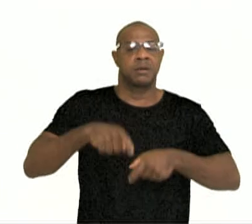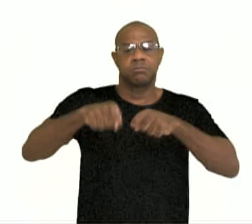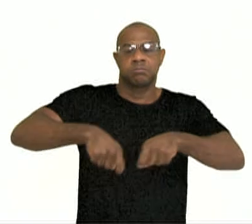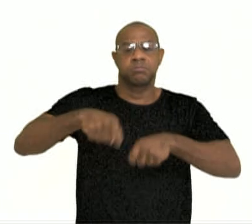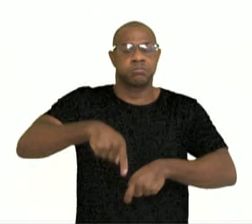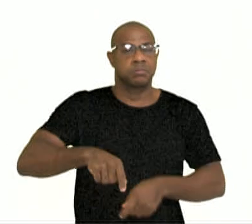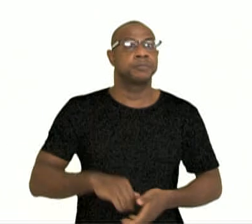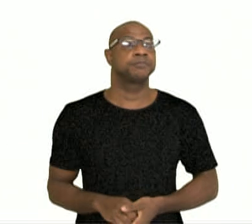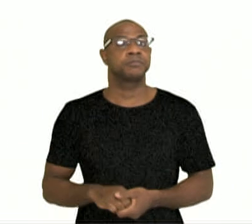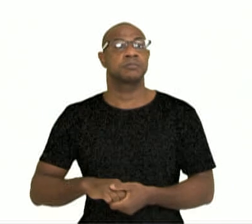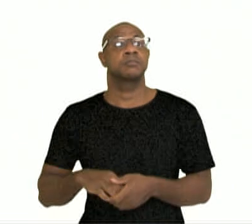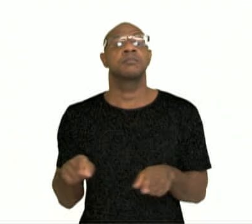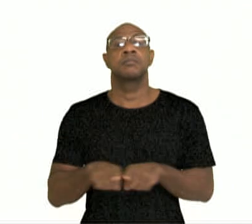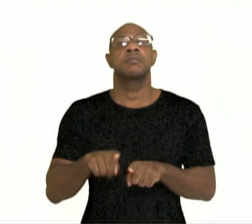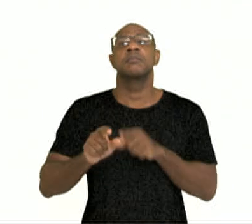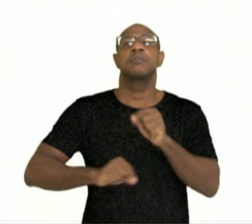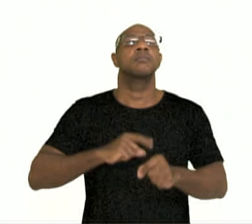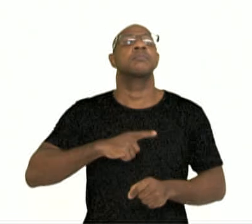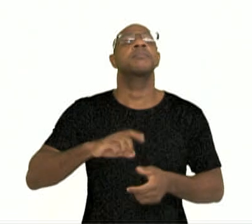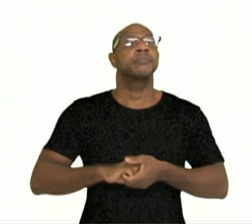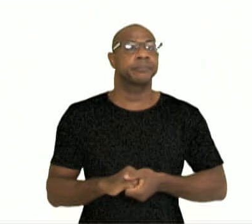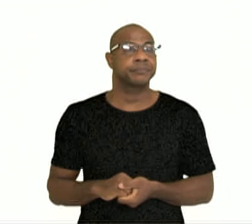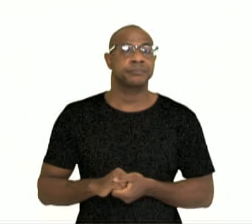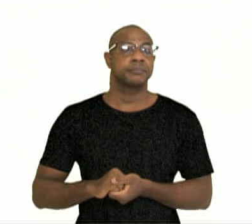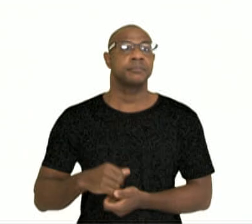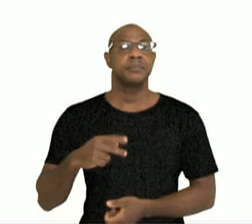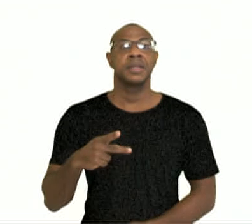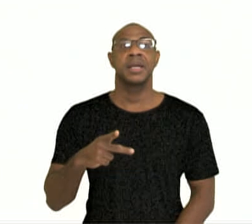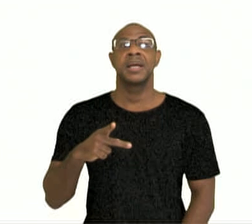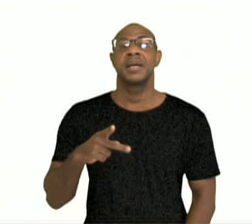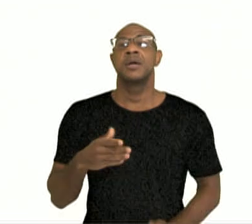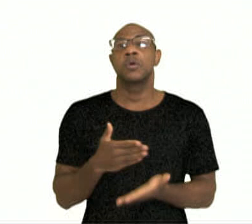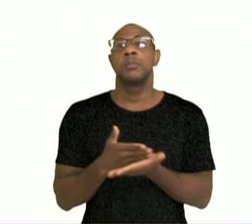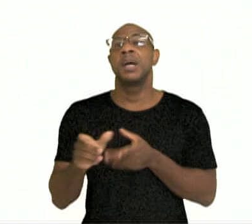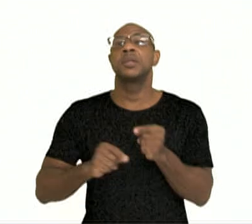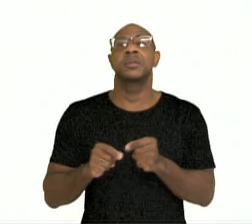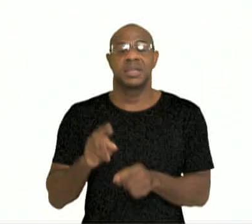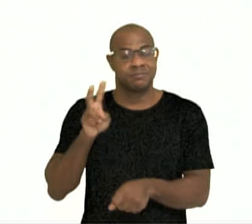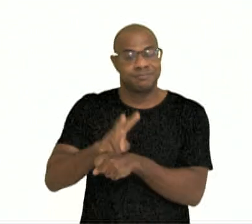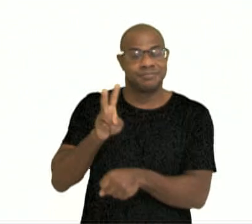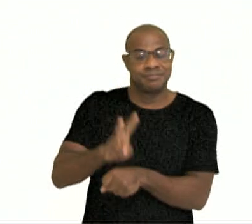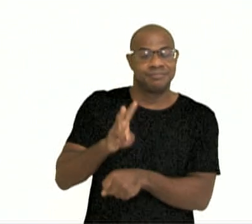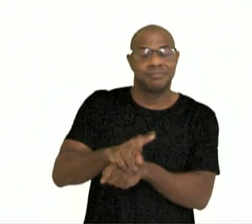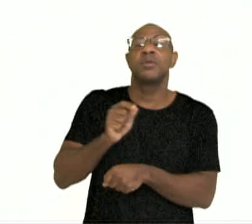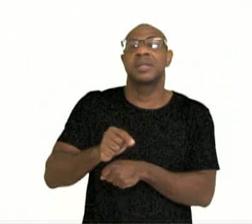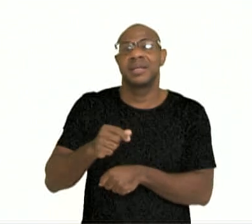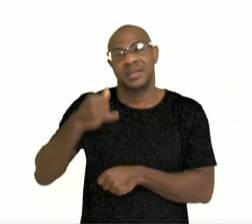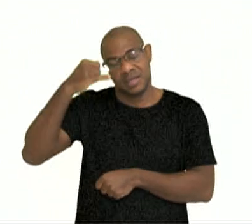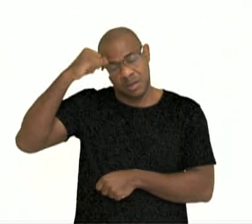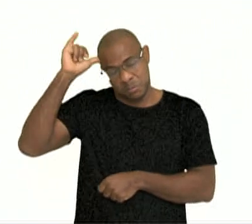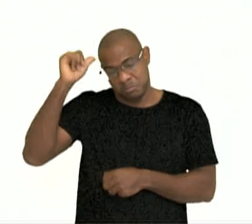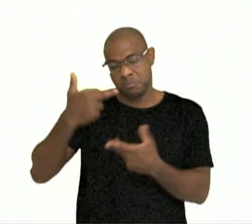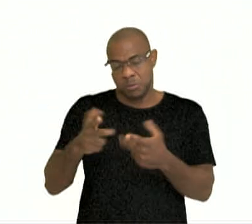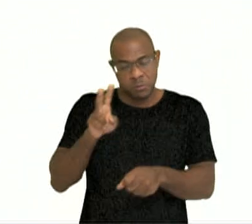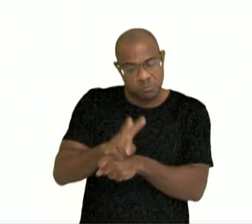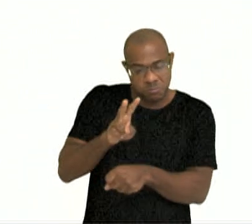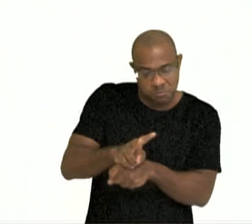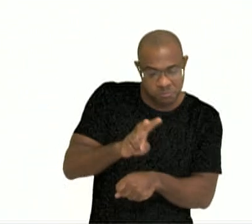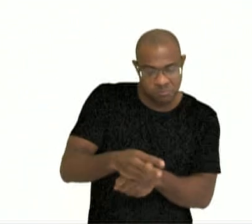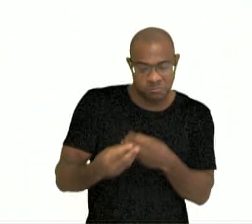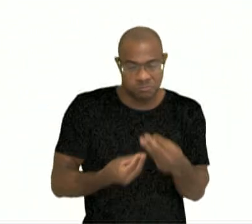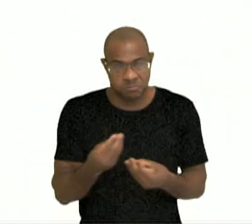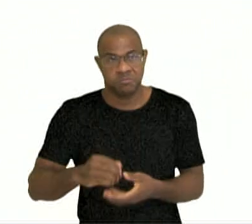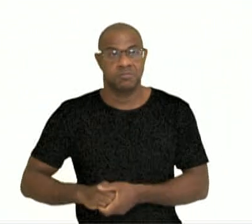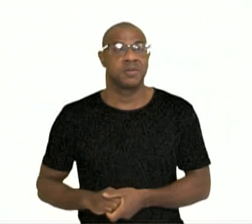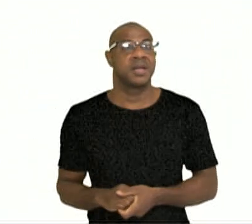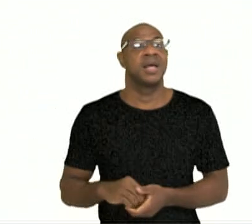ocupação, principalmente através da pecuária bovina, nessas áreas onde não se cultivava cana-de-açúcar, certo? a